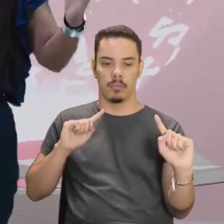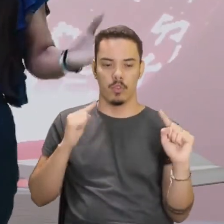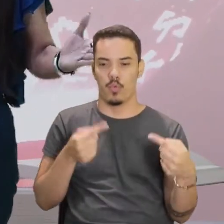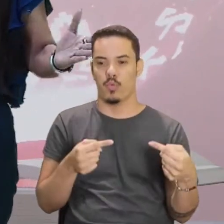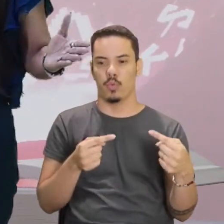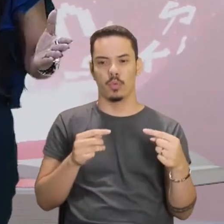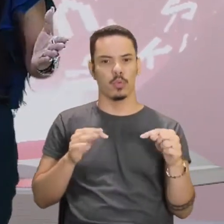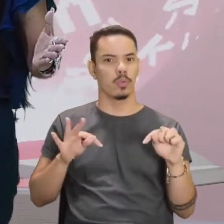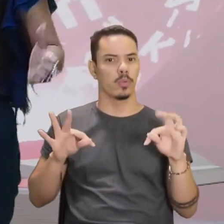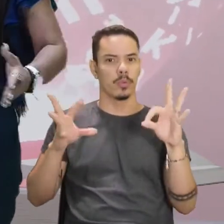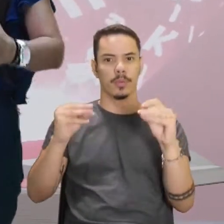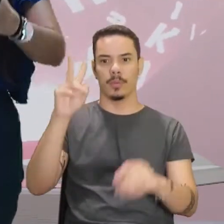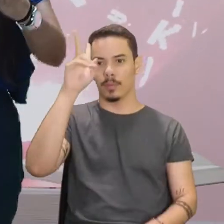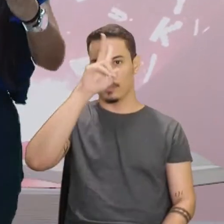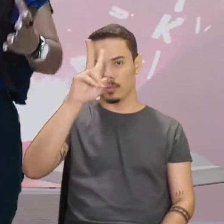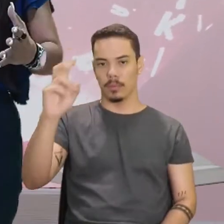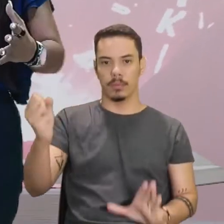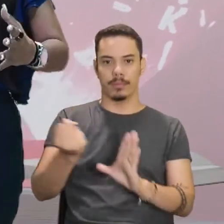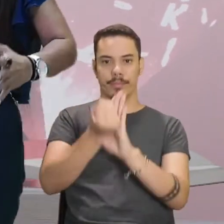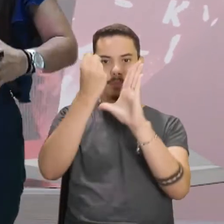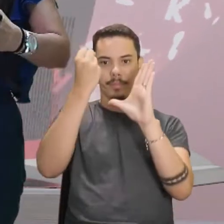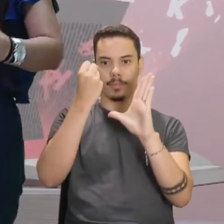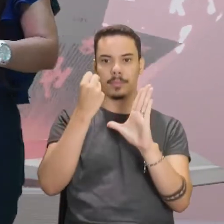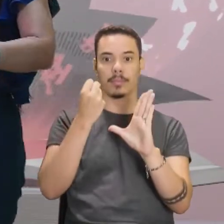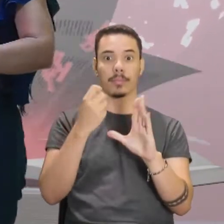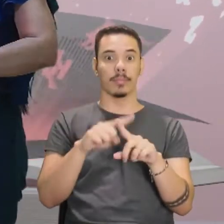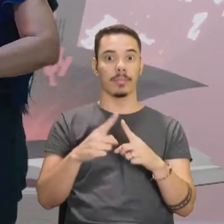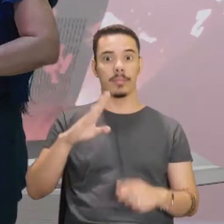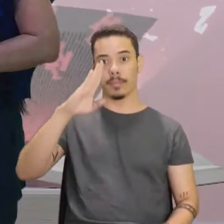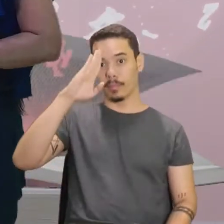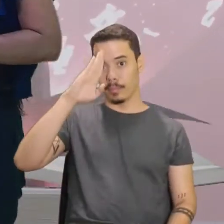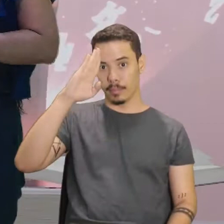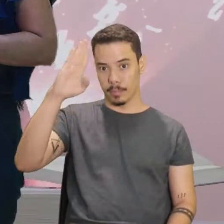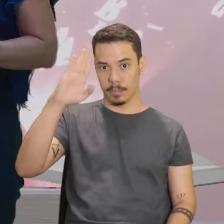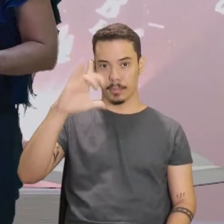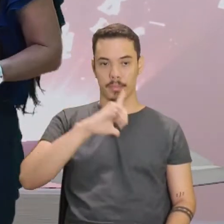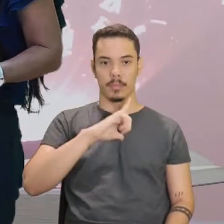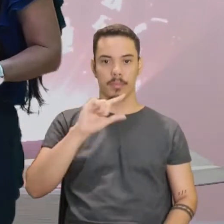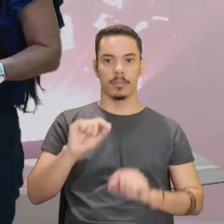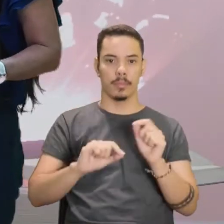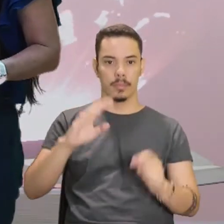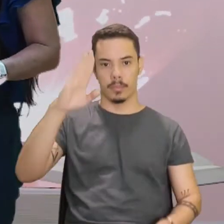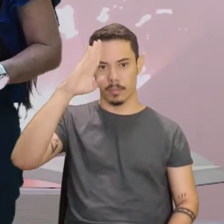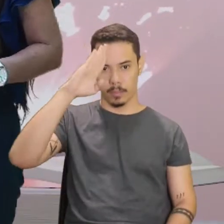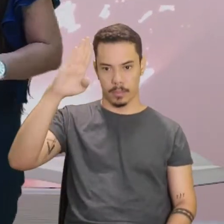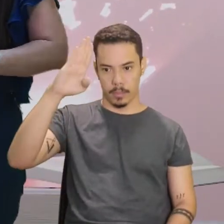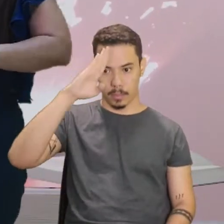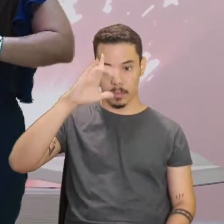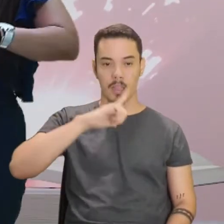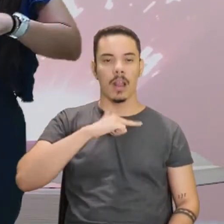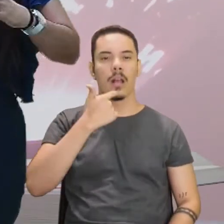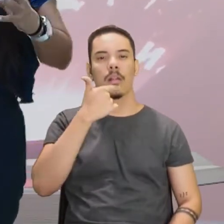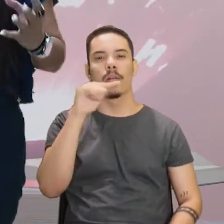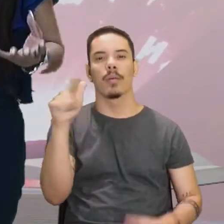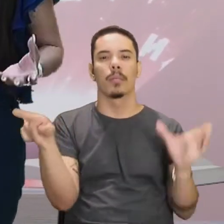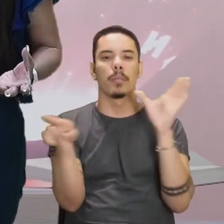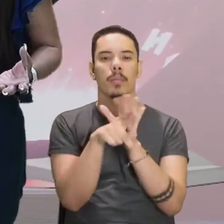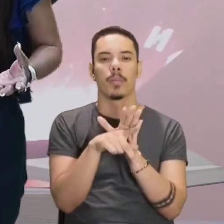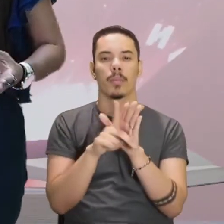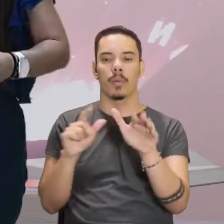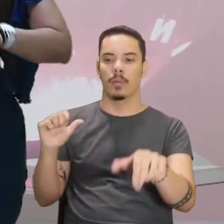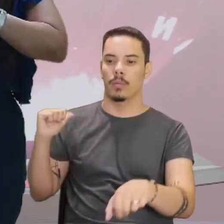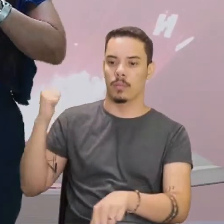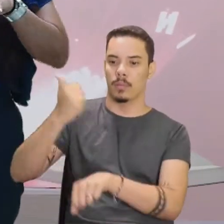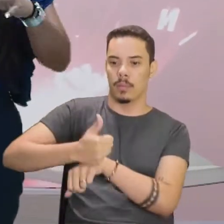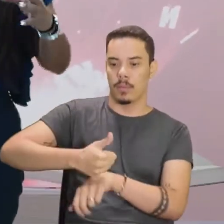de tudo na história é esse ser, né? E o soldado, ele tem a sua linguagem própria. E aí domina aquele